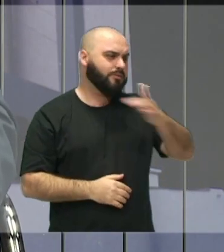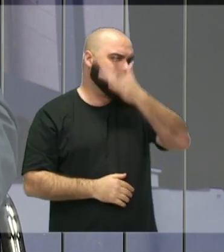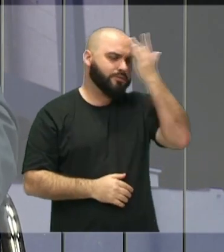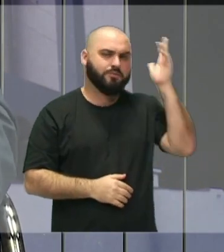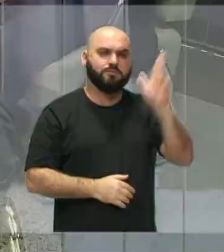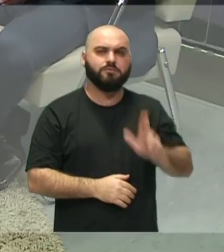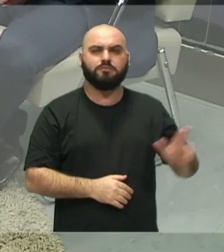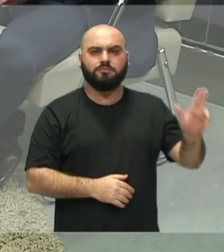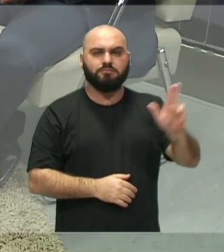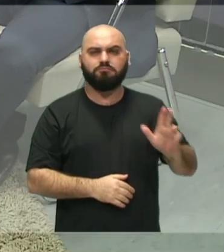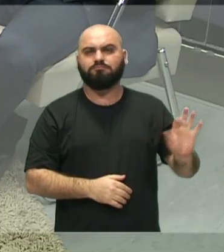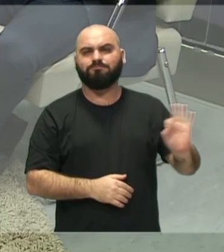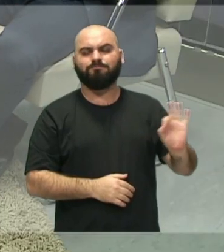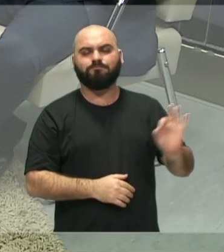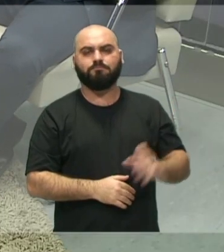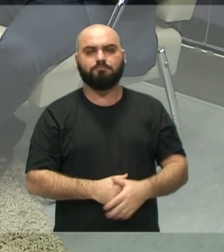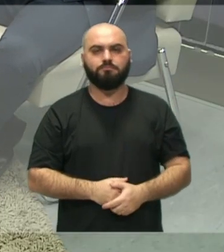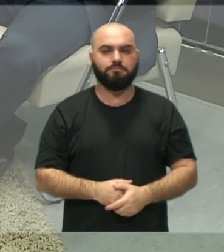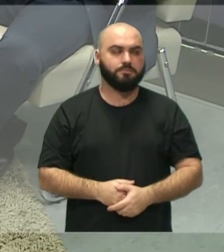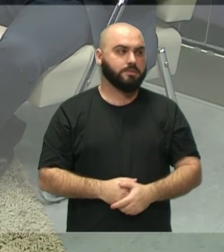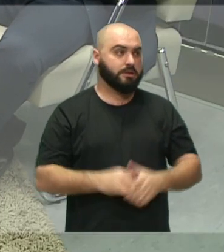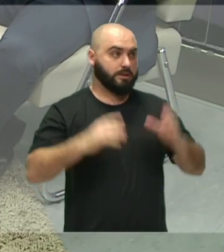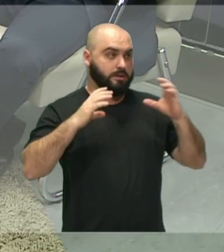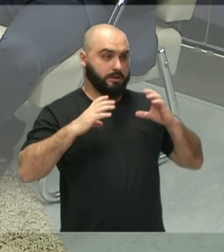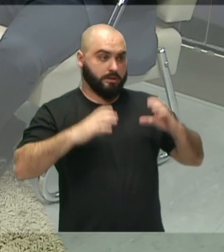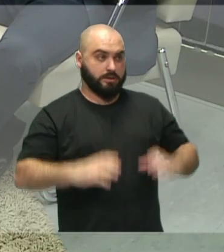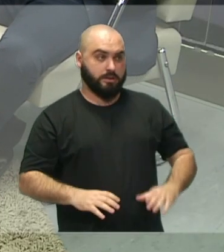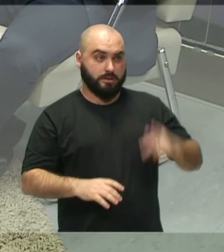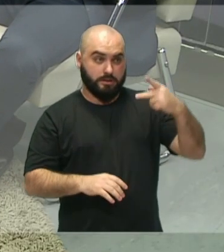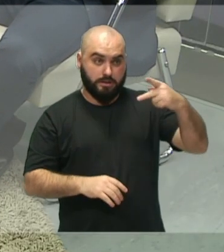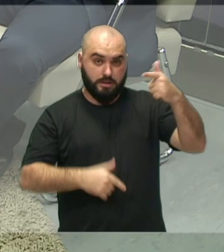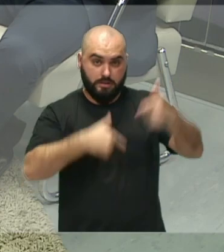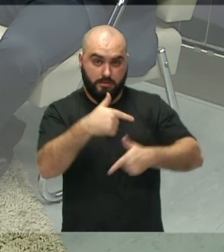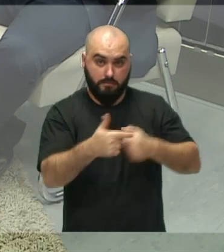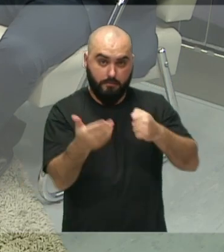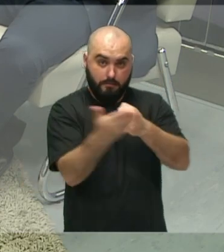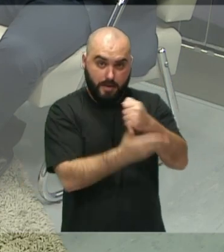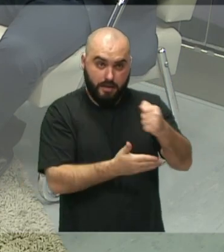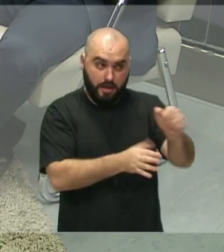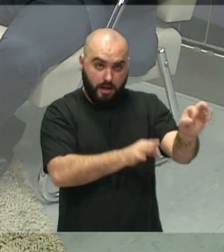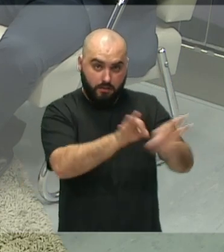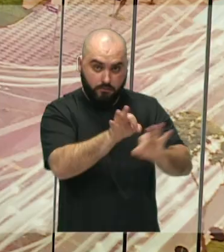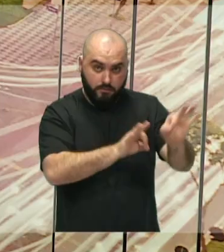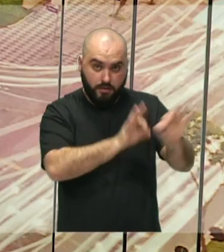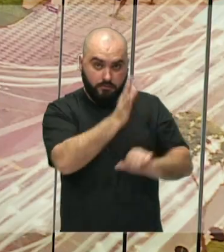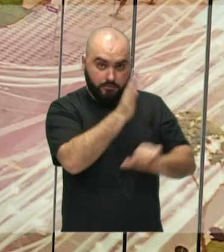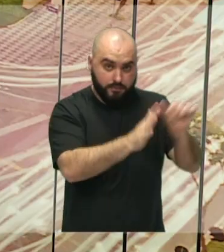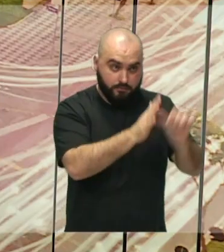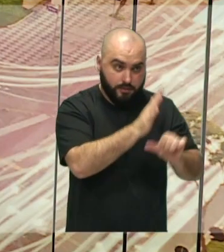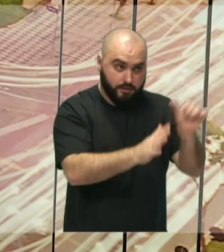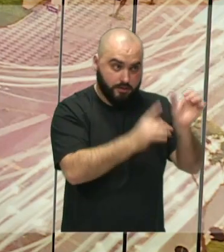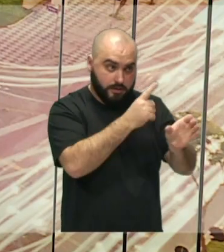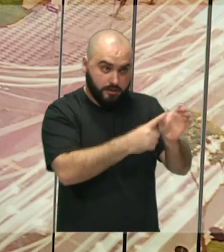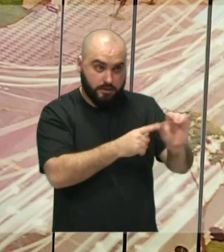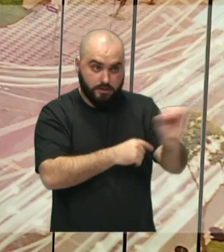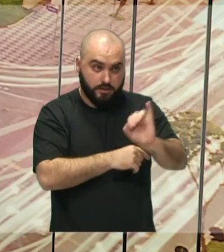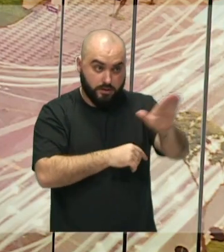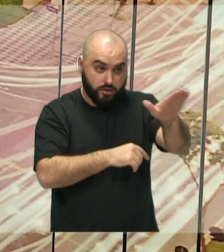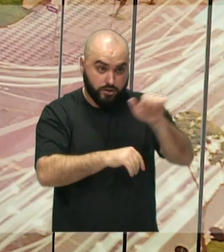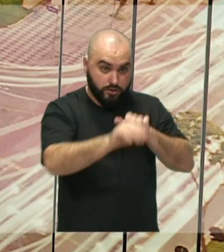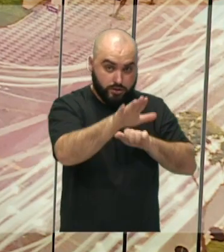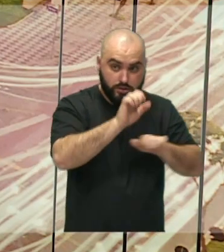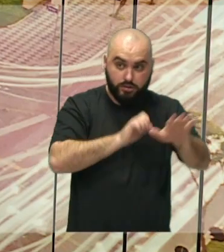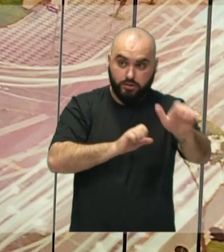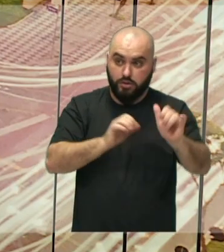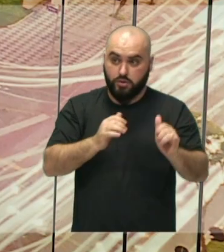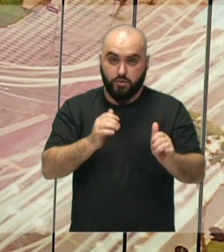A cidadania vem muito mais desse tipo de trabalho de base, arrumar a casa primeiro, Perfeito. chamar os jovens, principalmente